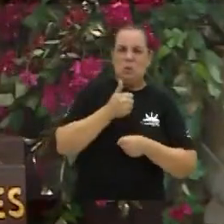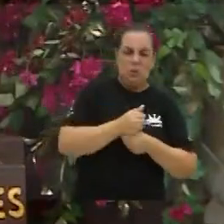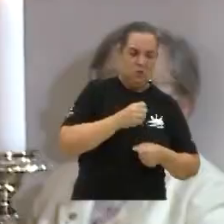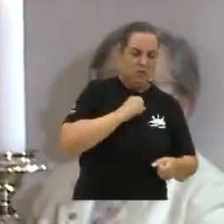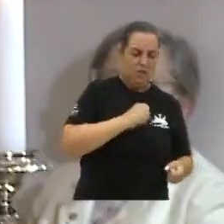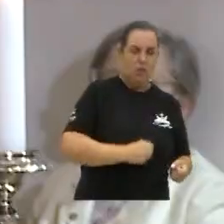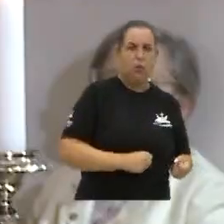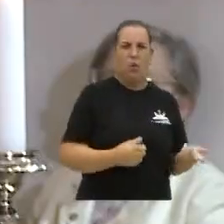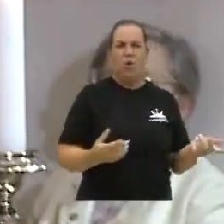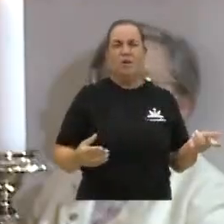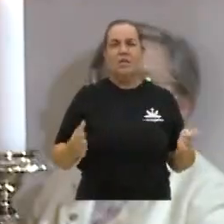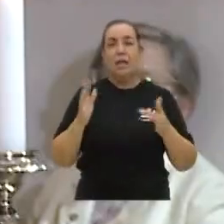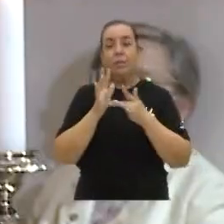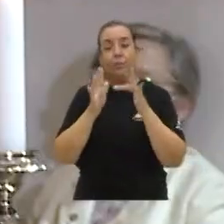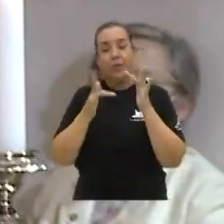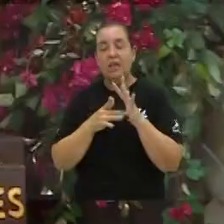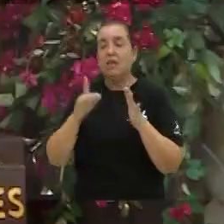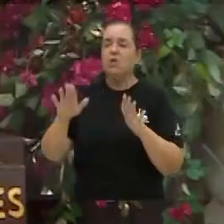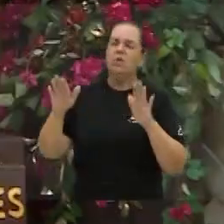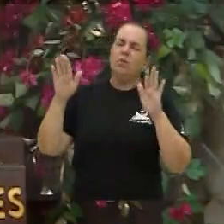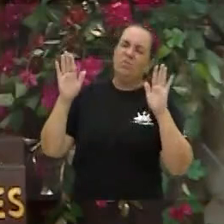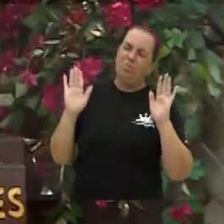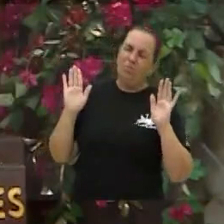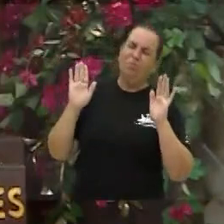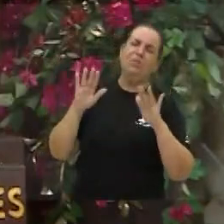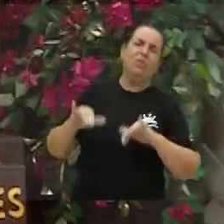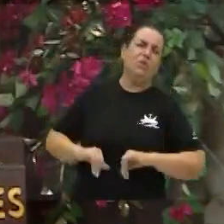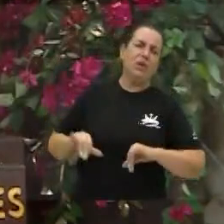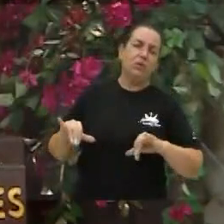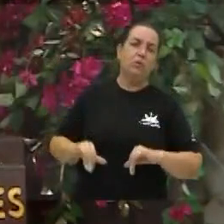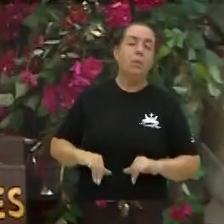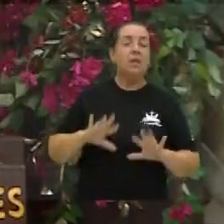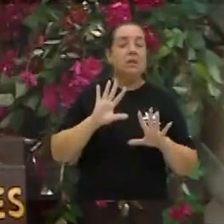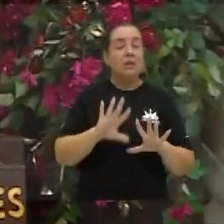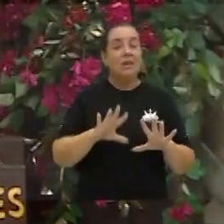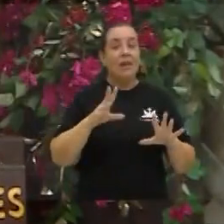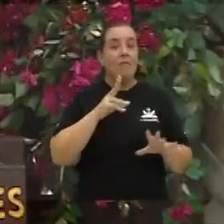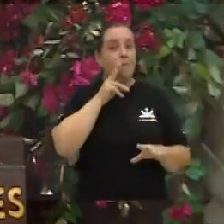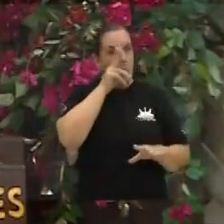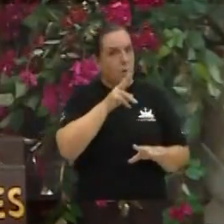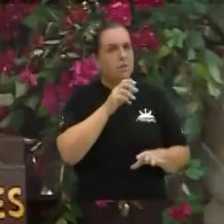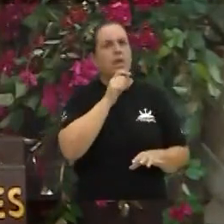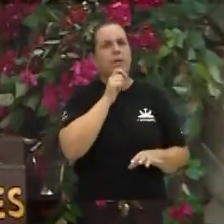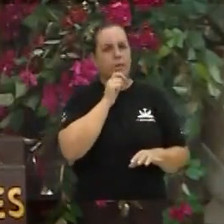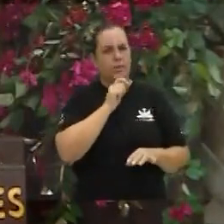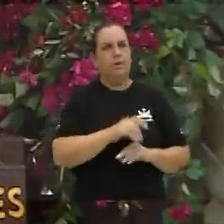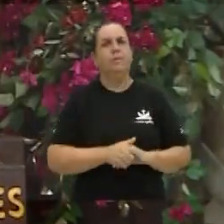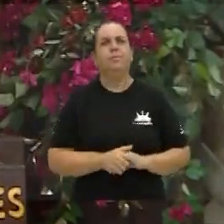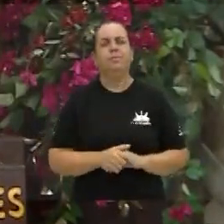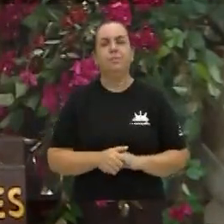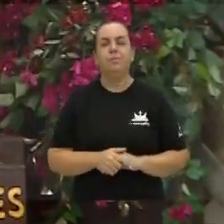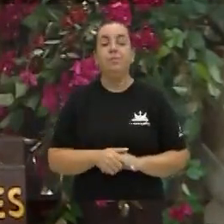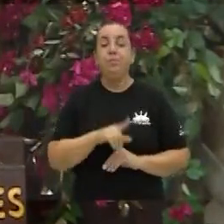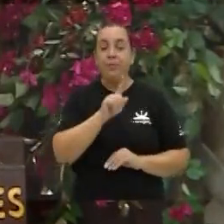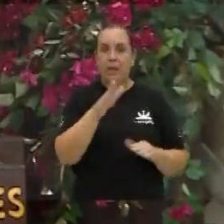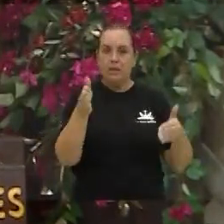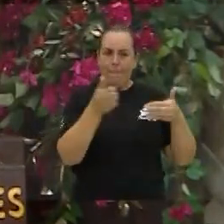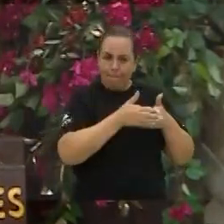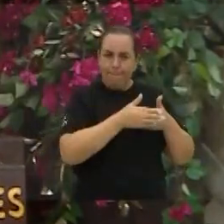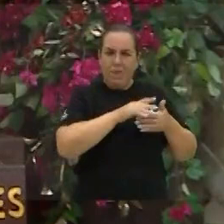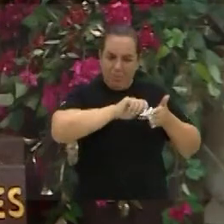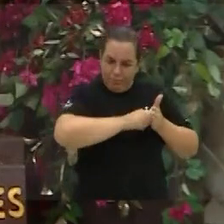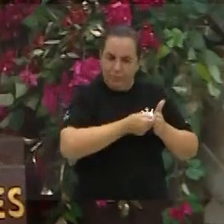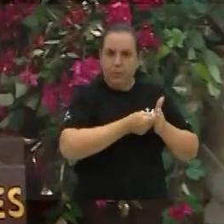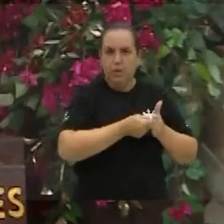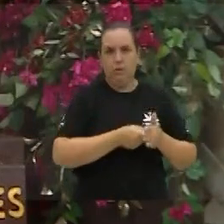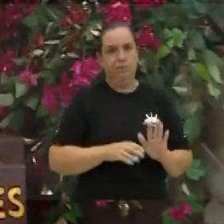sacerdotes, o Cristo padecente, tudo ainda era muito forte neles. Eles trancaram as portas,